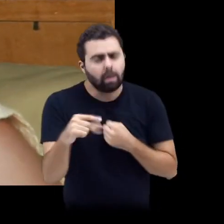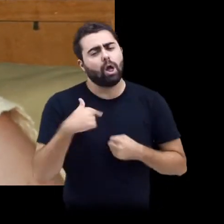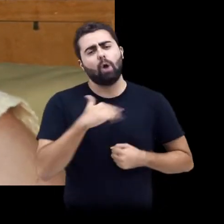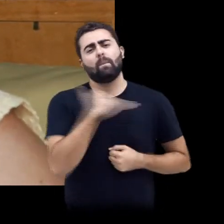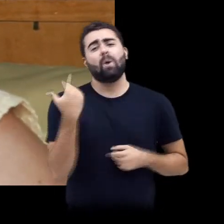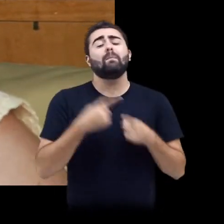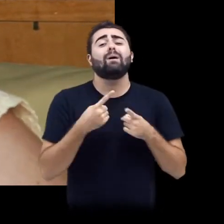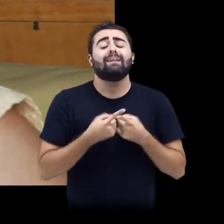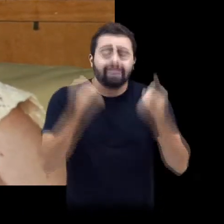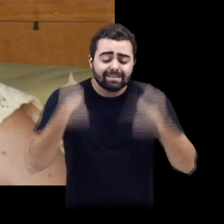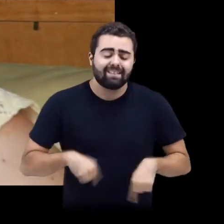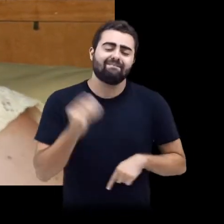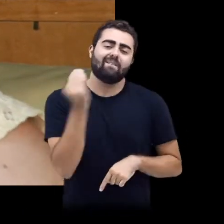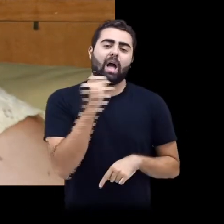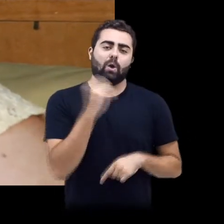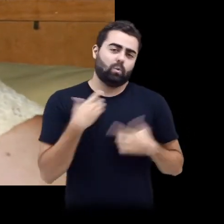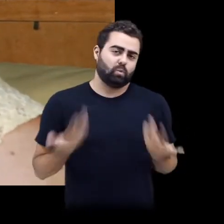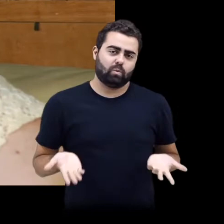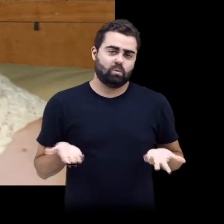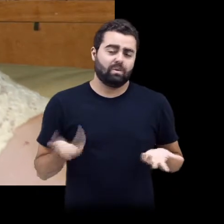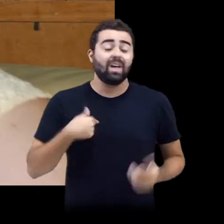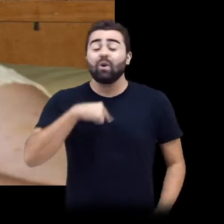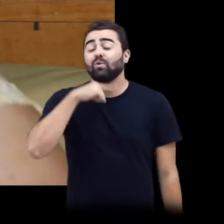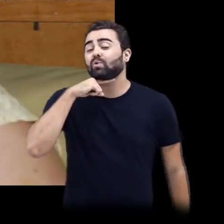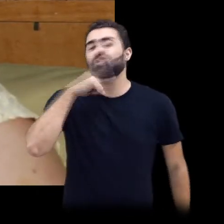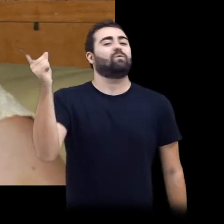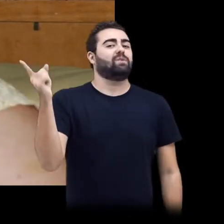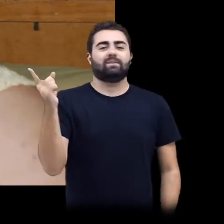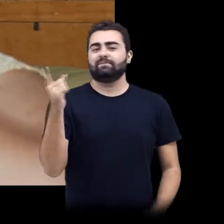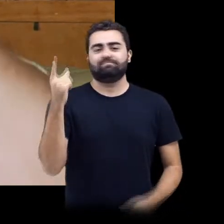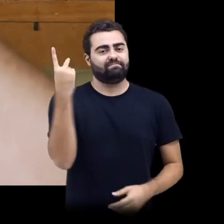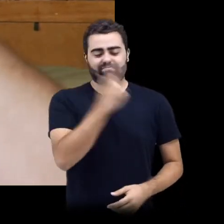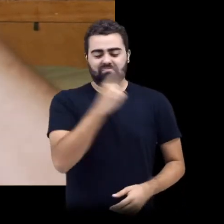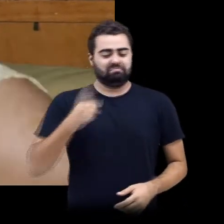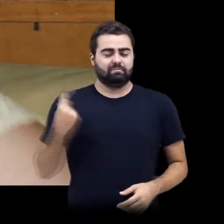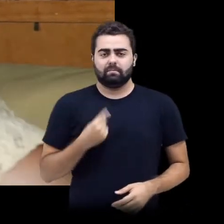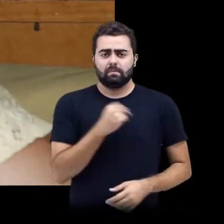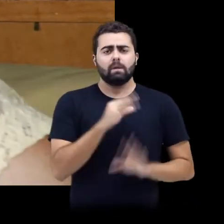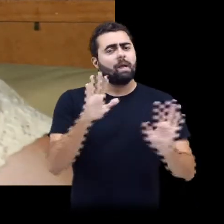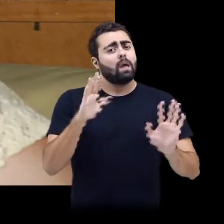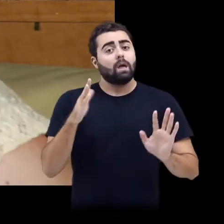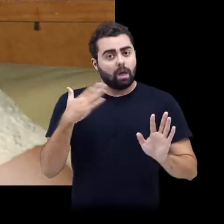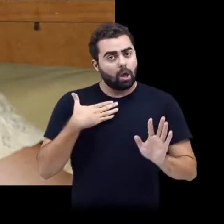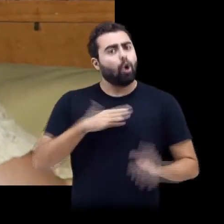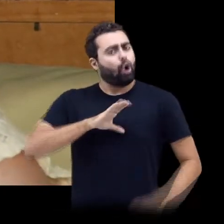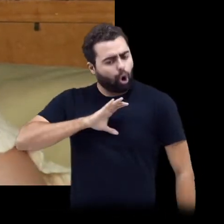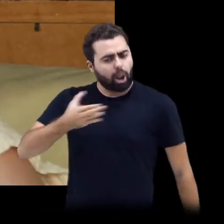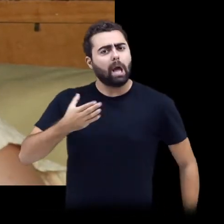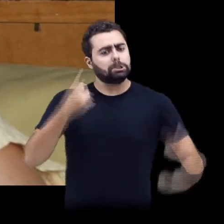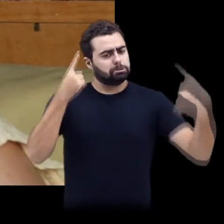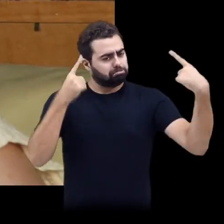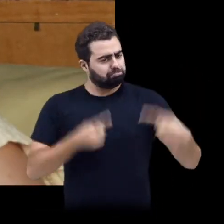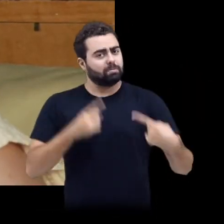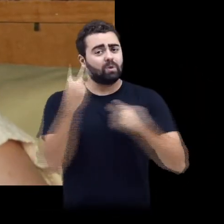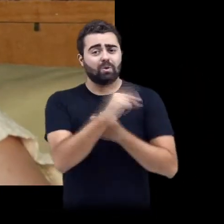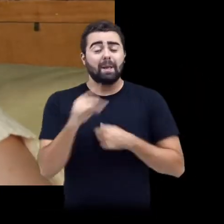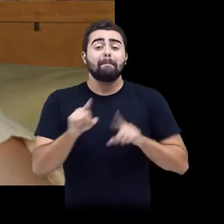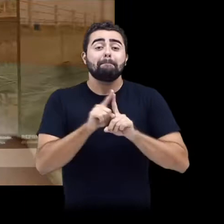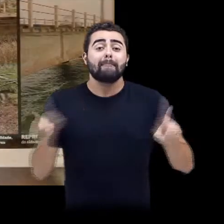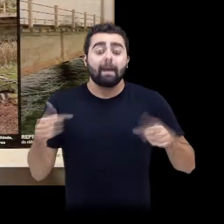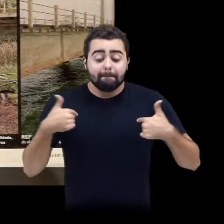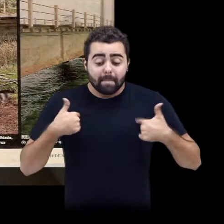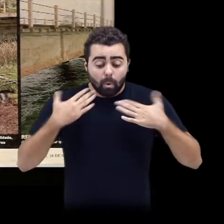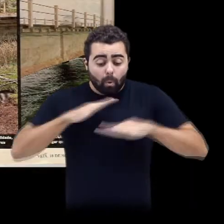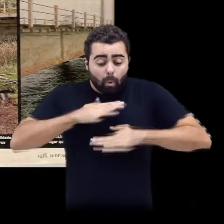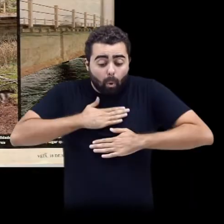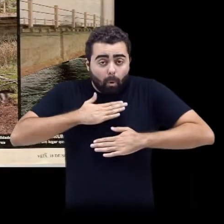Não aguento tortura. Não por não aguentar enfrentar a tortura, mas que o organismo dele não tinha mais resistência. E